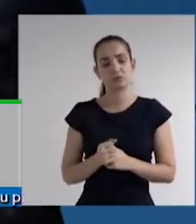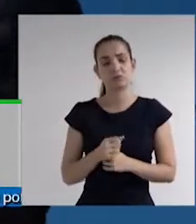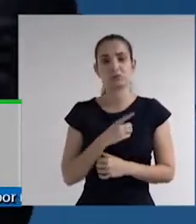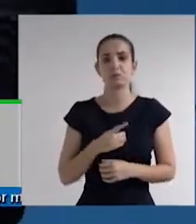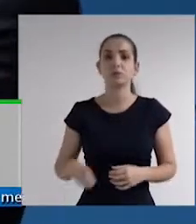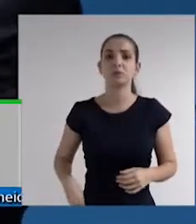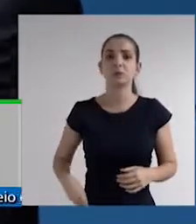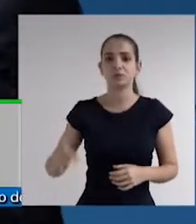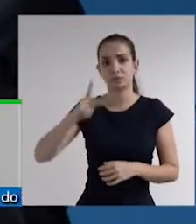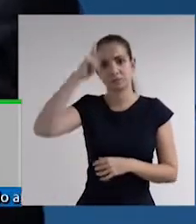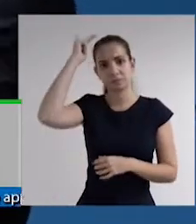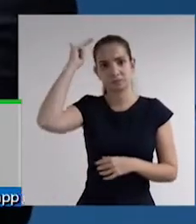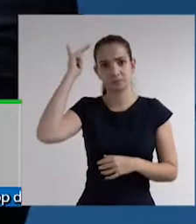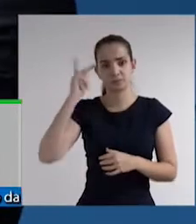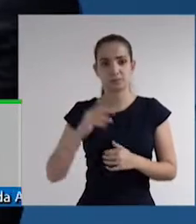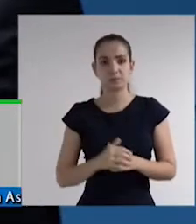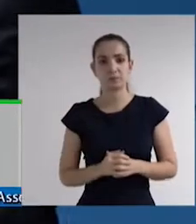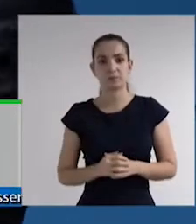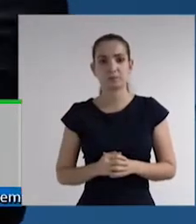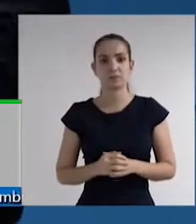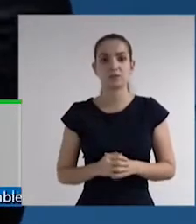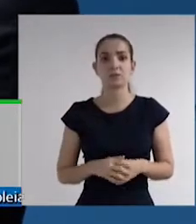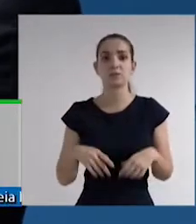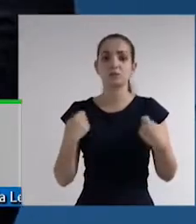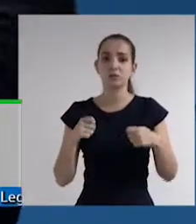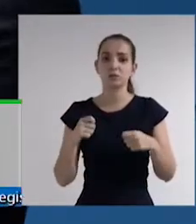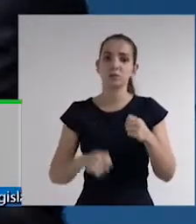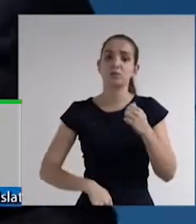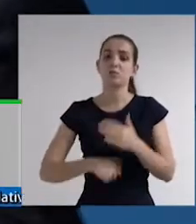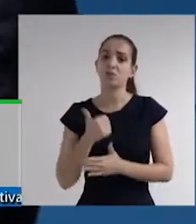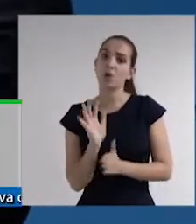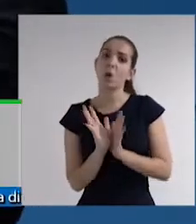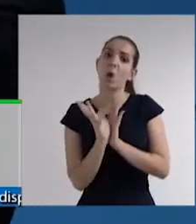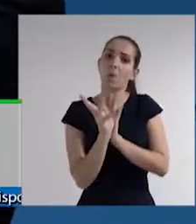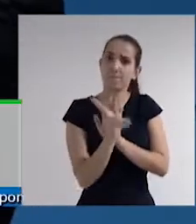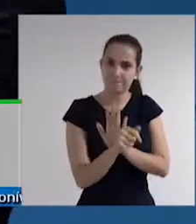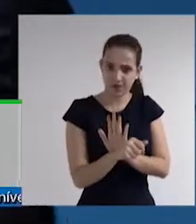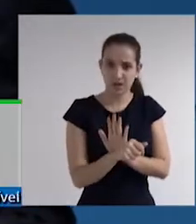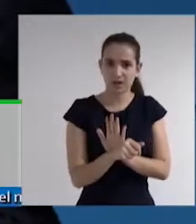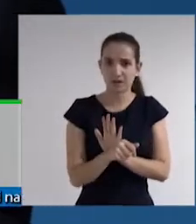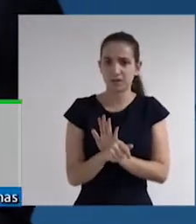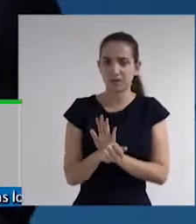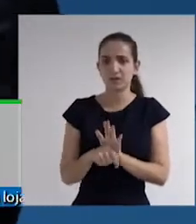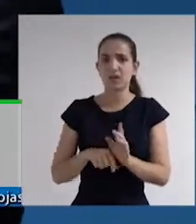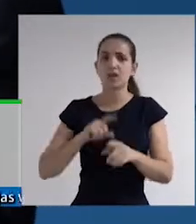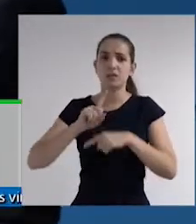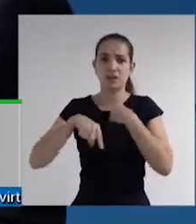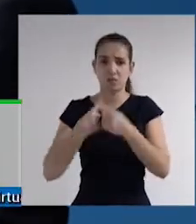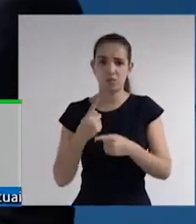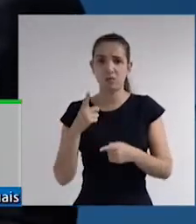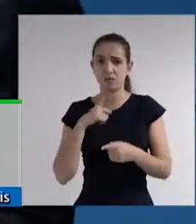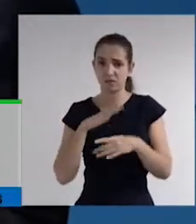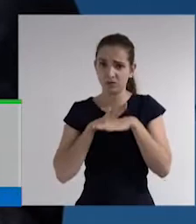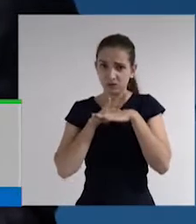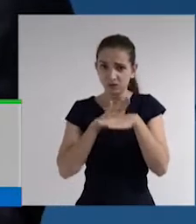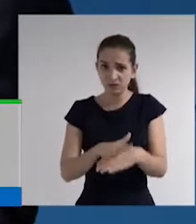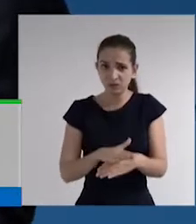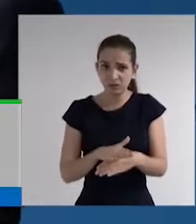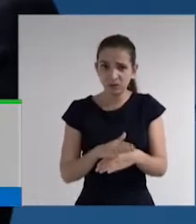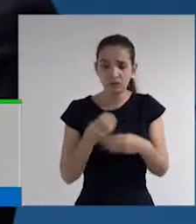assim, tem que arrombar a porta primeiro, tem que roubar para depois chegar o socorro? É